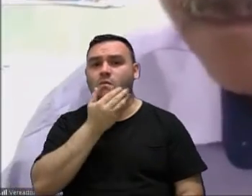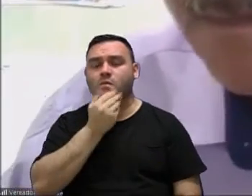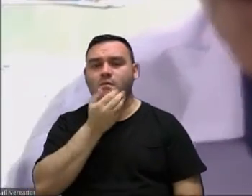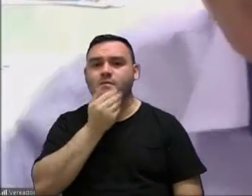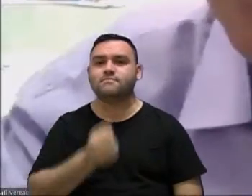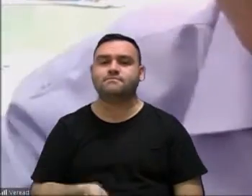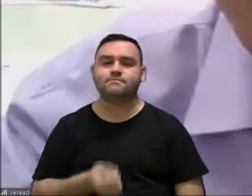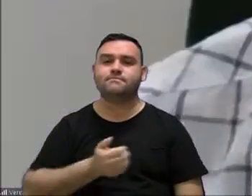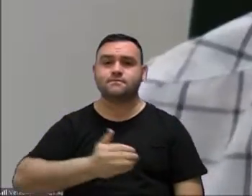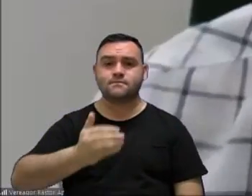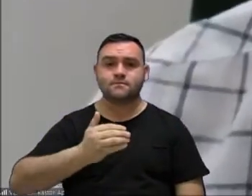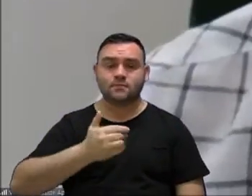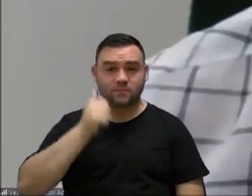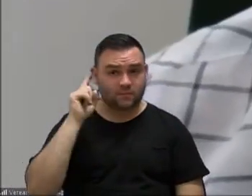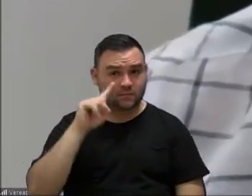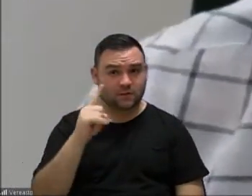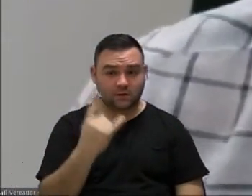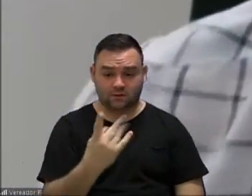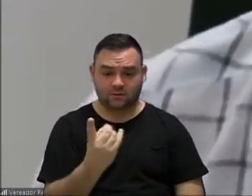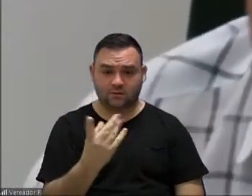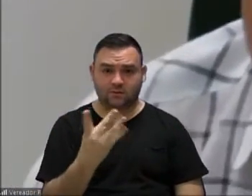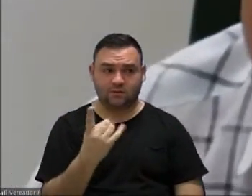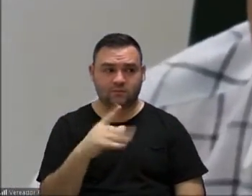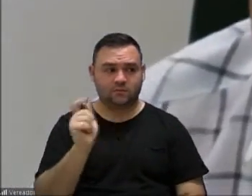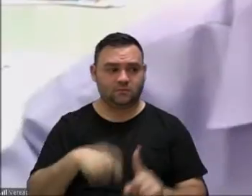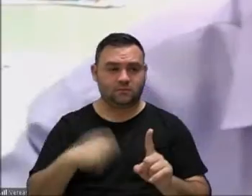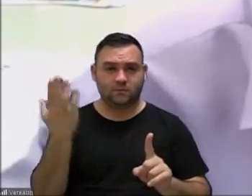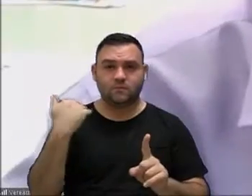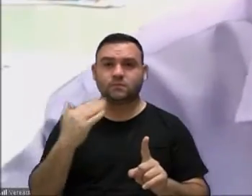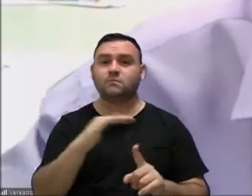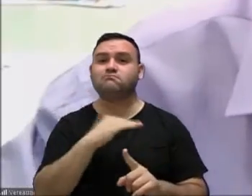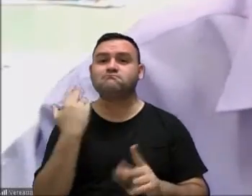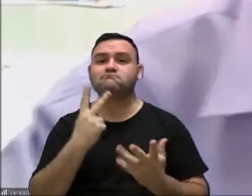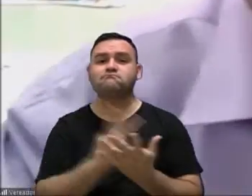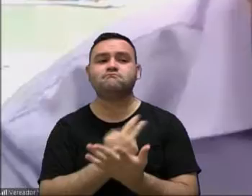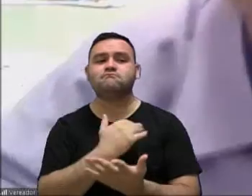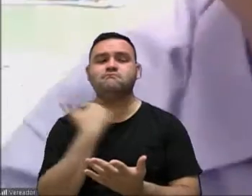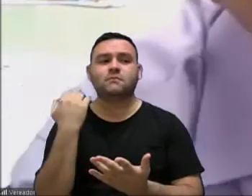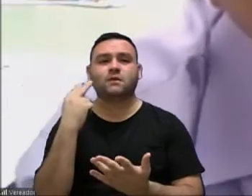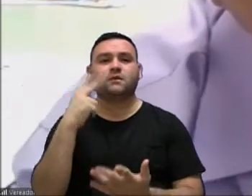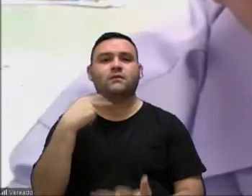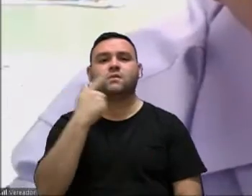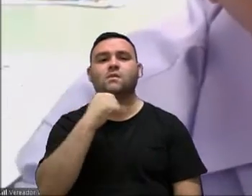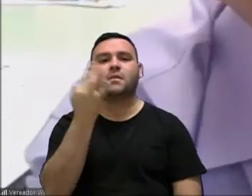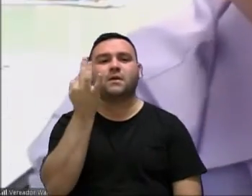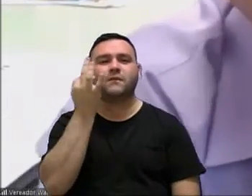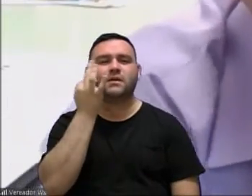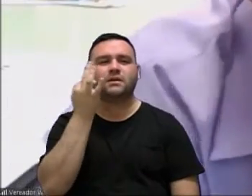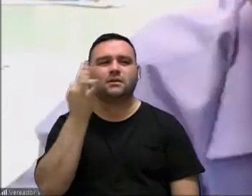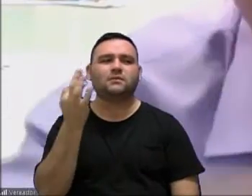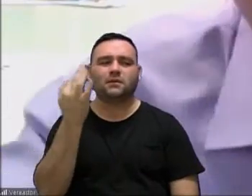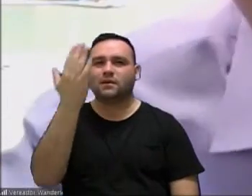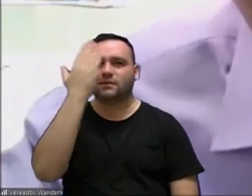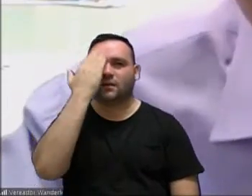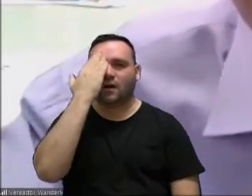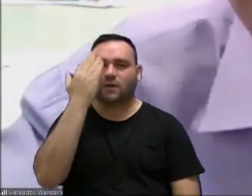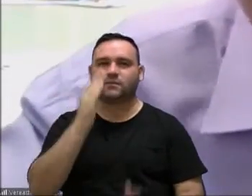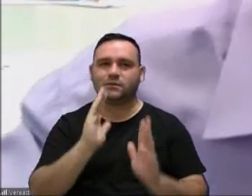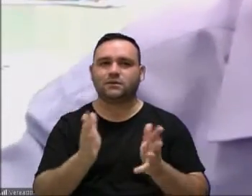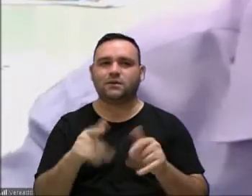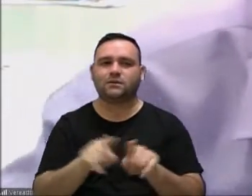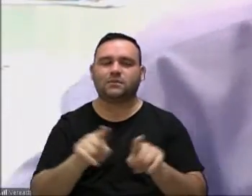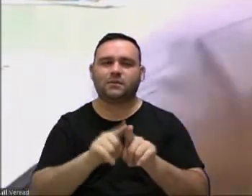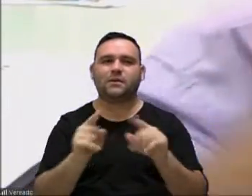no dia 14 do mês passado. Quando faleceu, o vereador Diniz sabe disso,